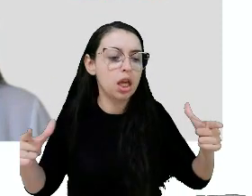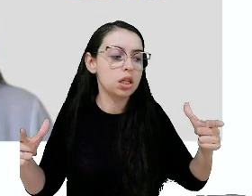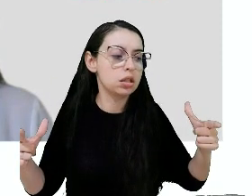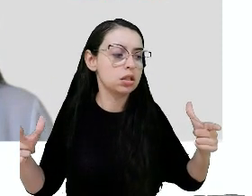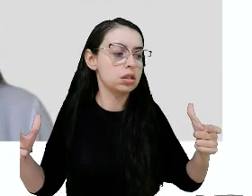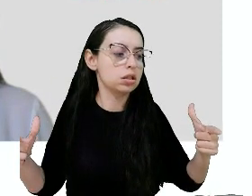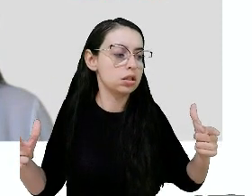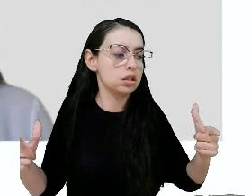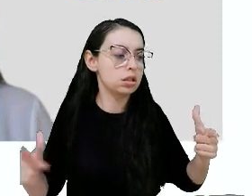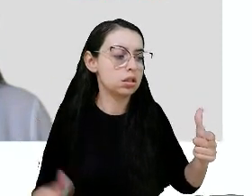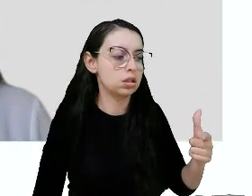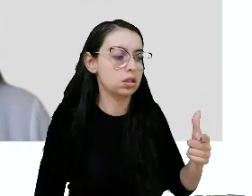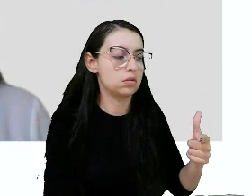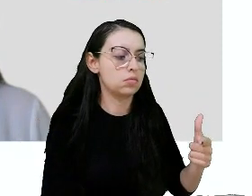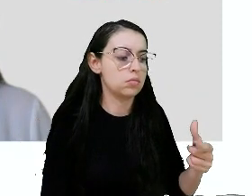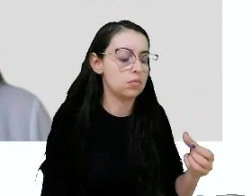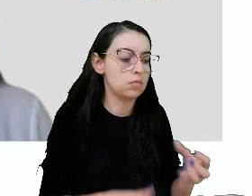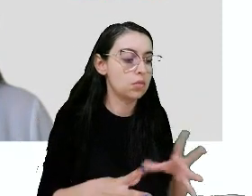cumprido